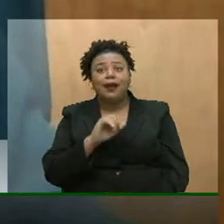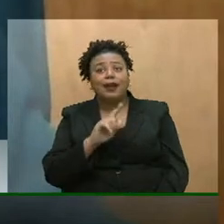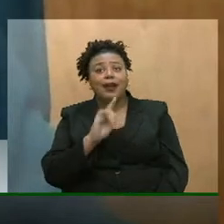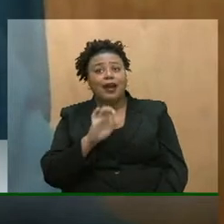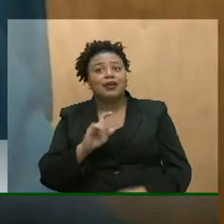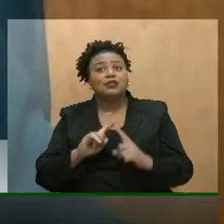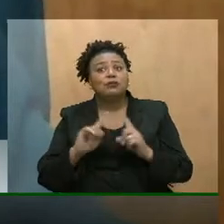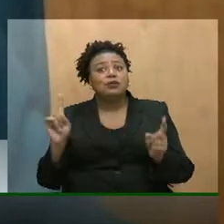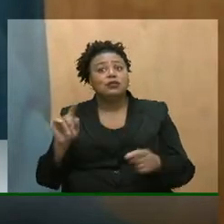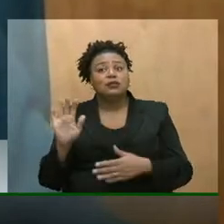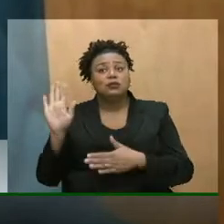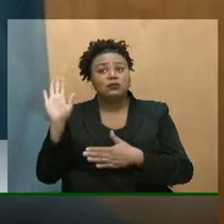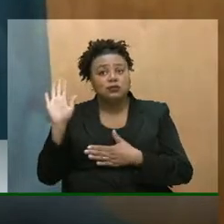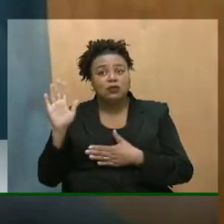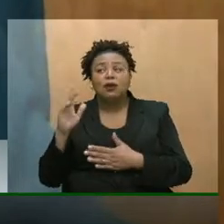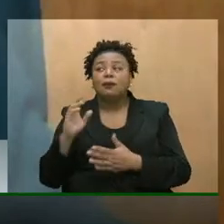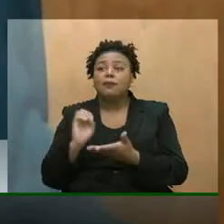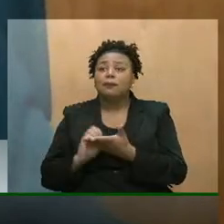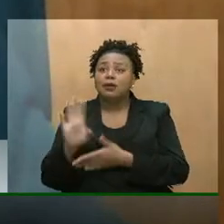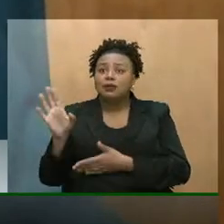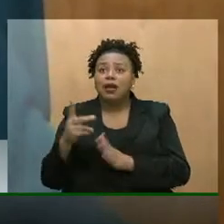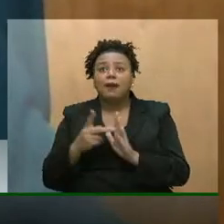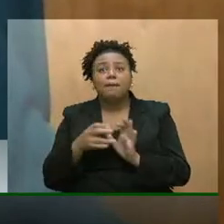em mandar no projeto